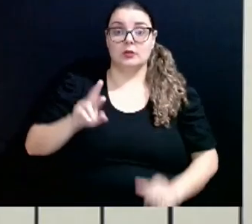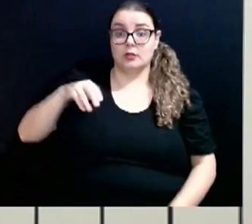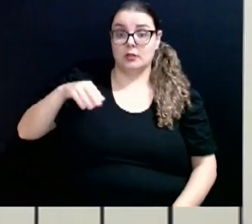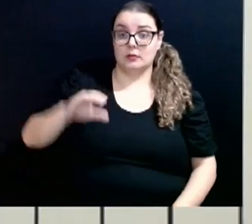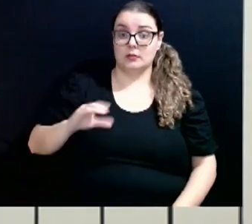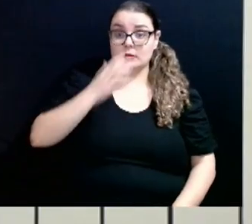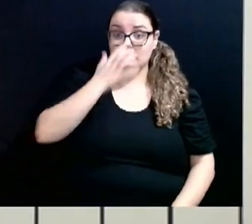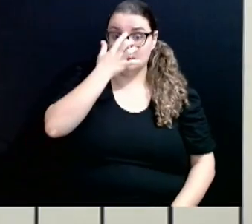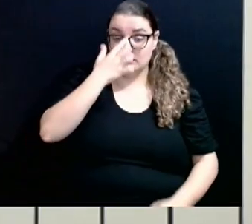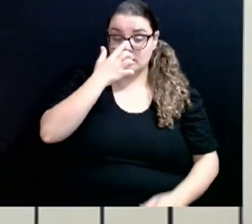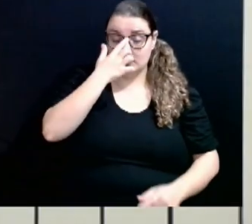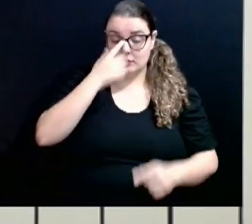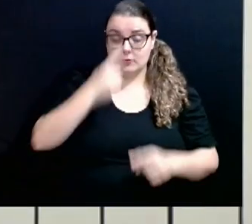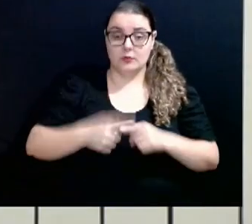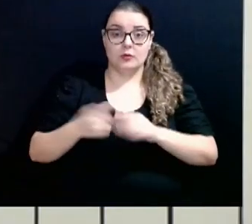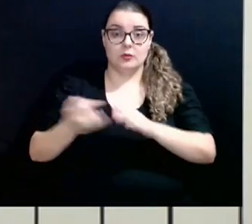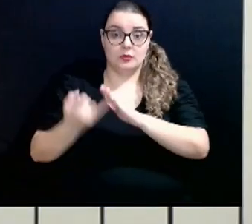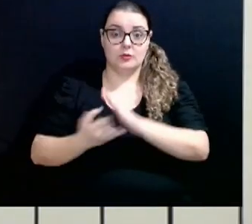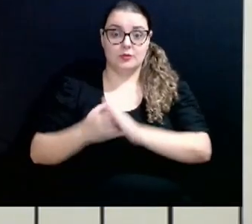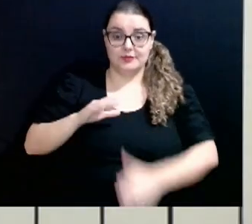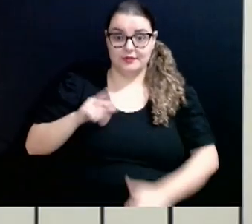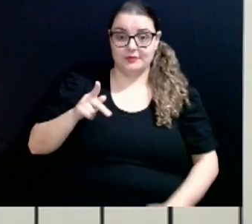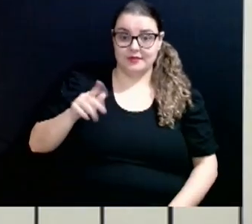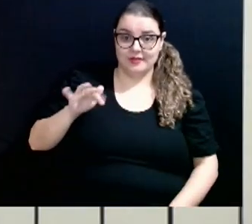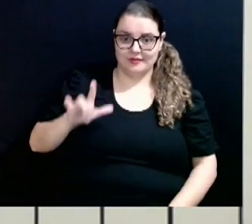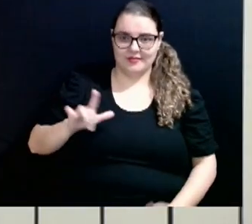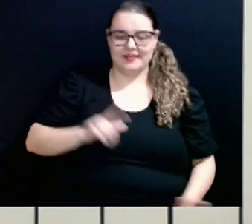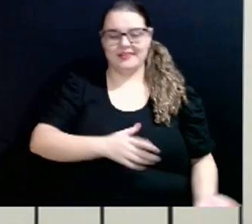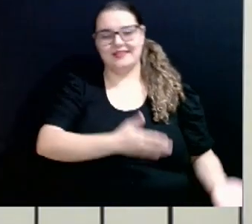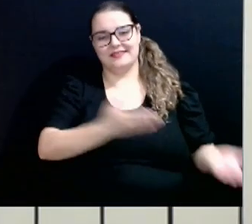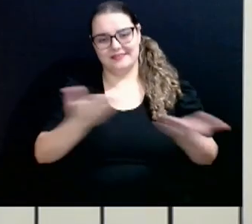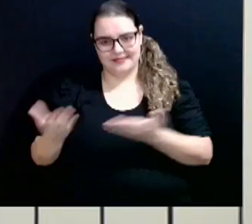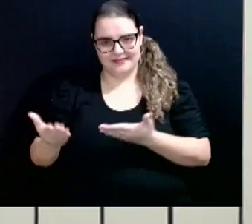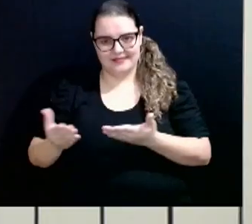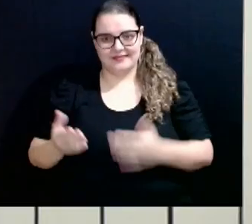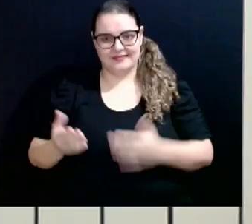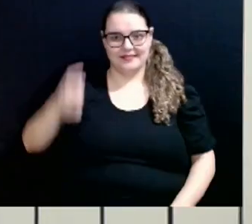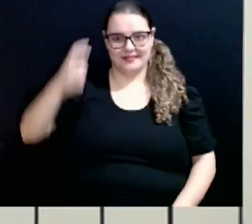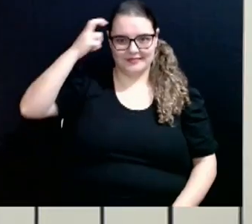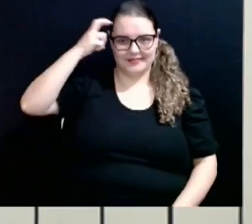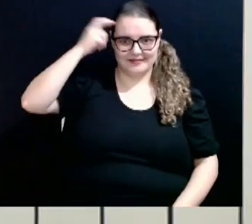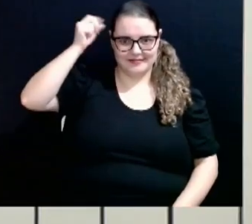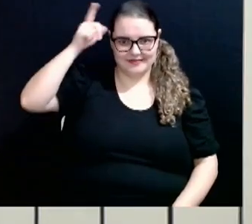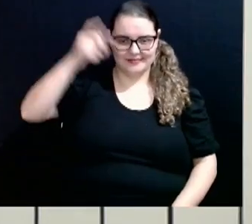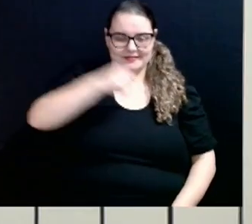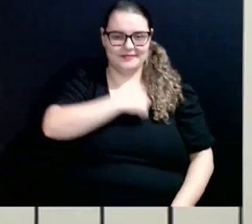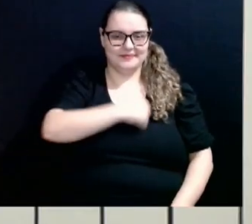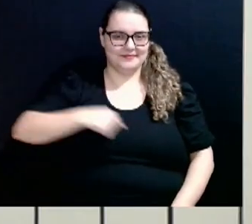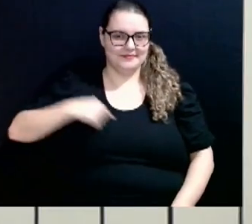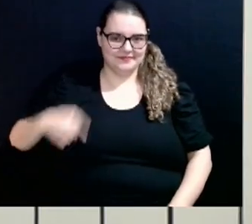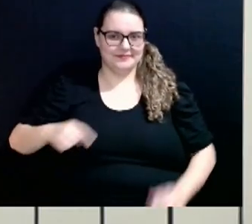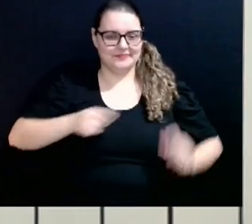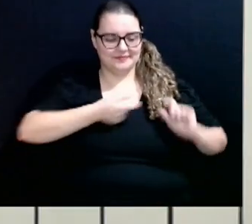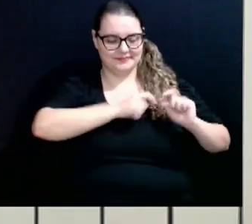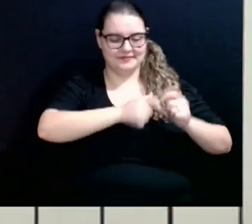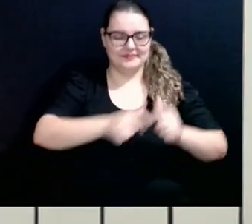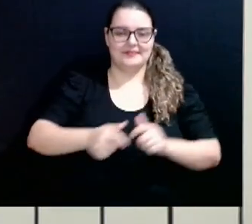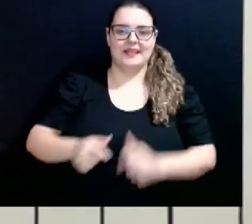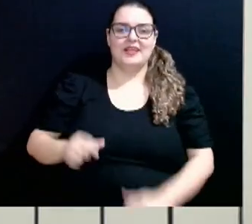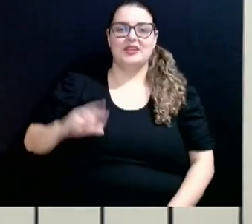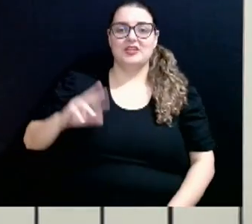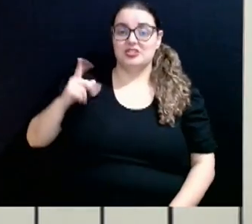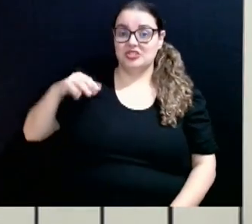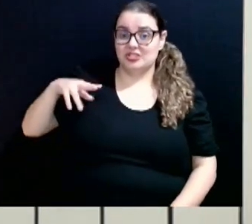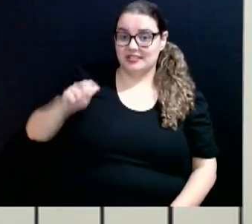Instituto CPFL apresenta a cultura oriental através da exposição China Milenar,